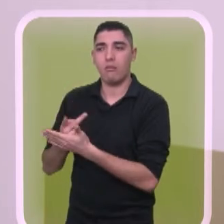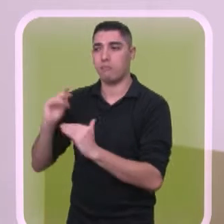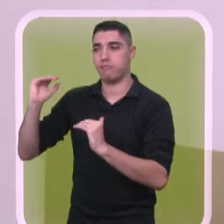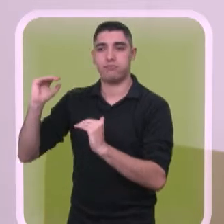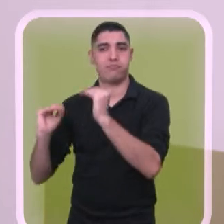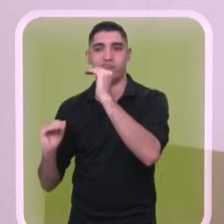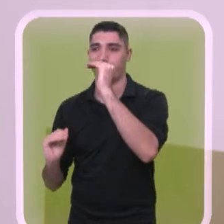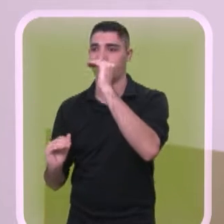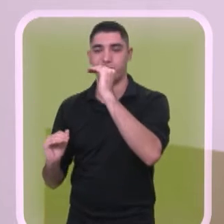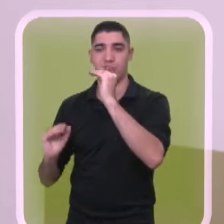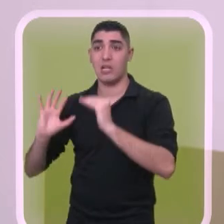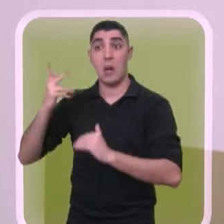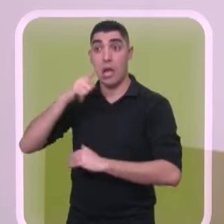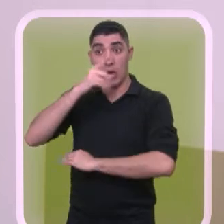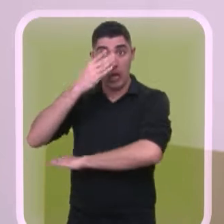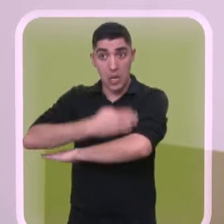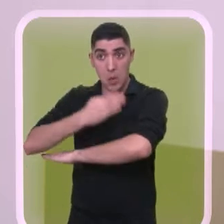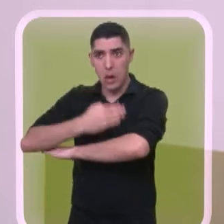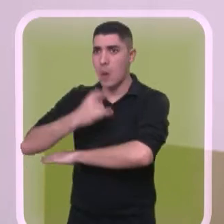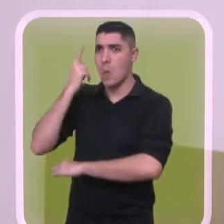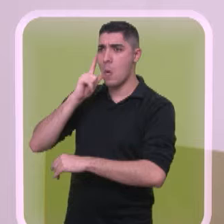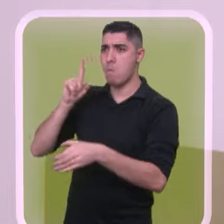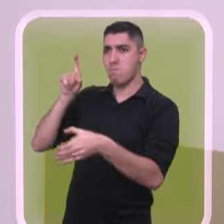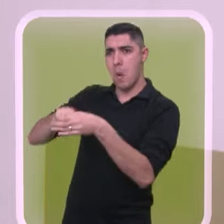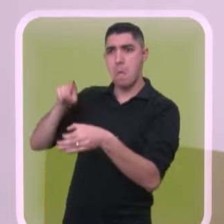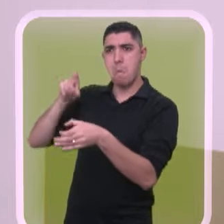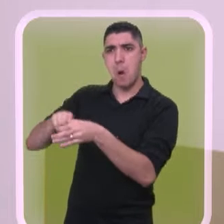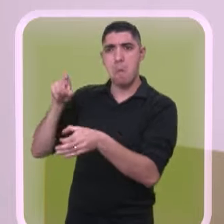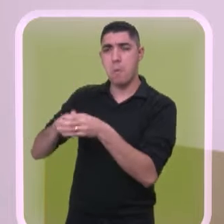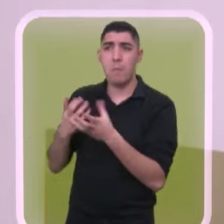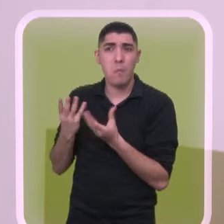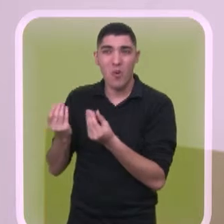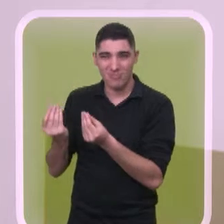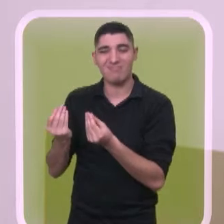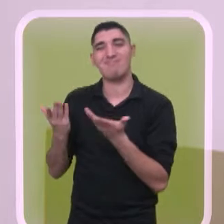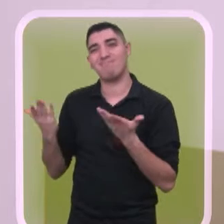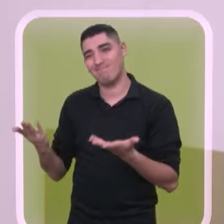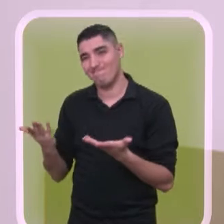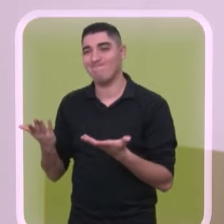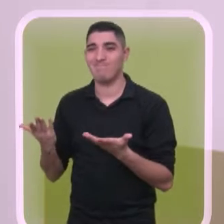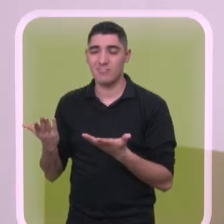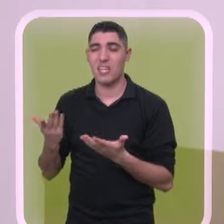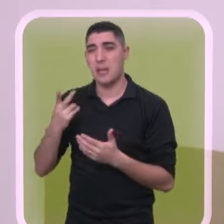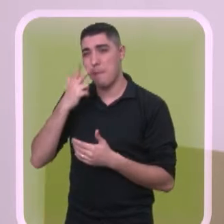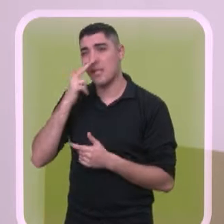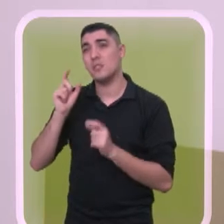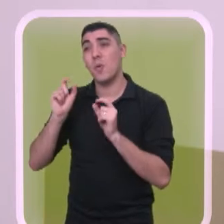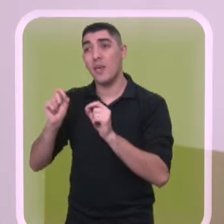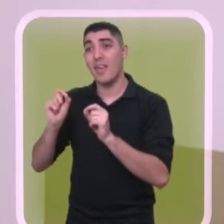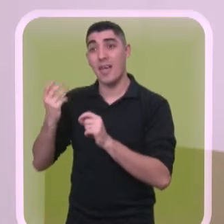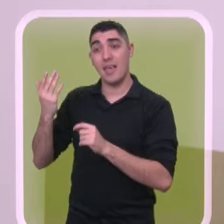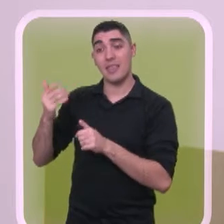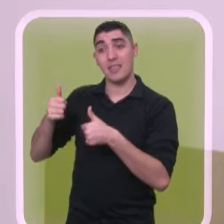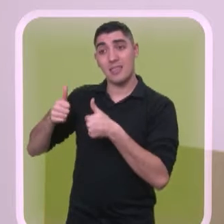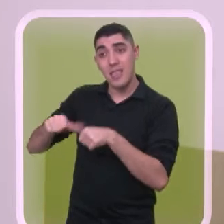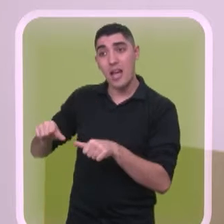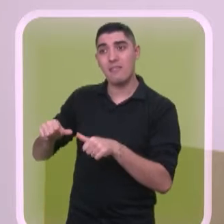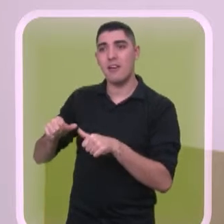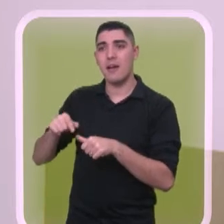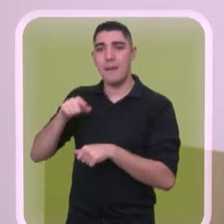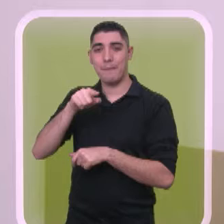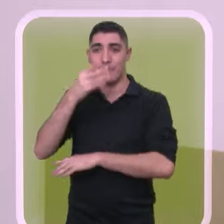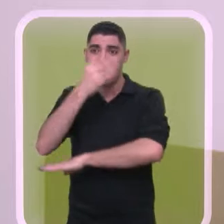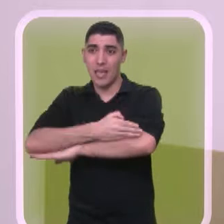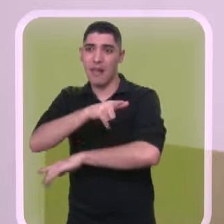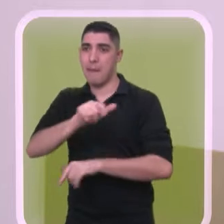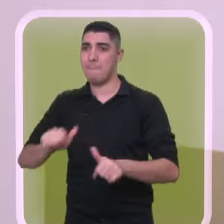da onde chutava, acertava, enterrada, enfim. Acho que foi mais uma tarde e noite que deu certo, né, pro Rio Claro